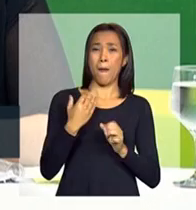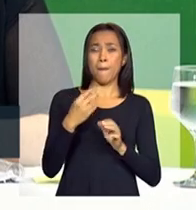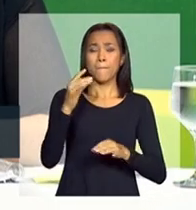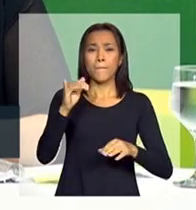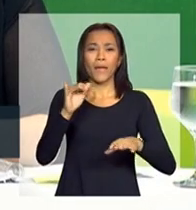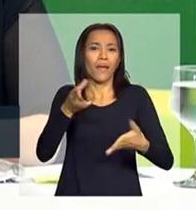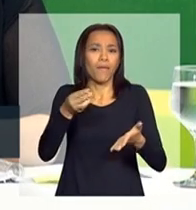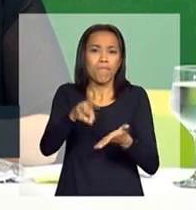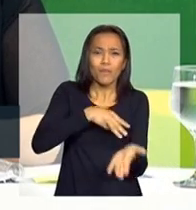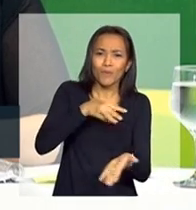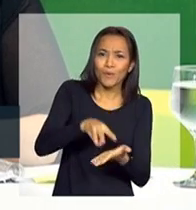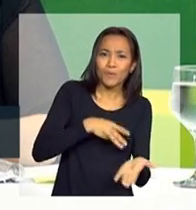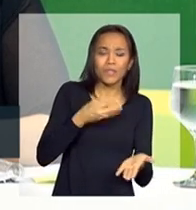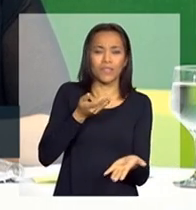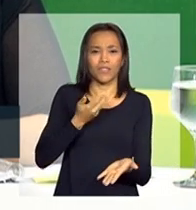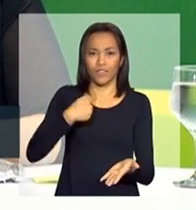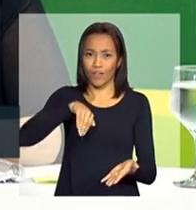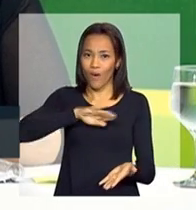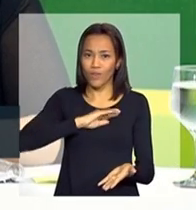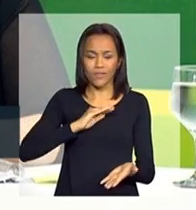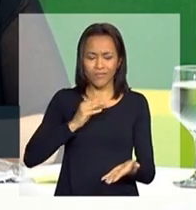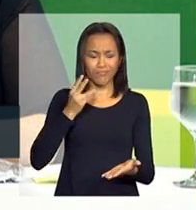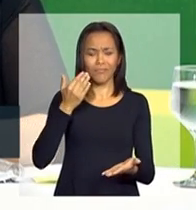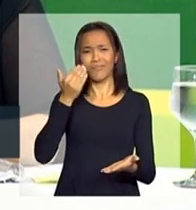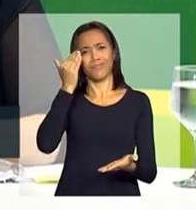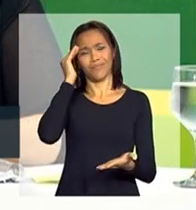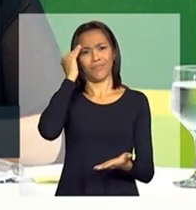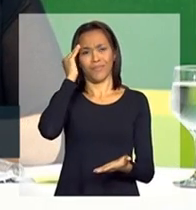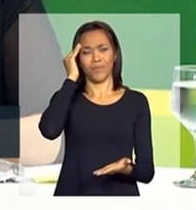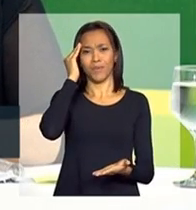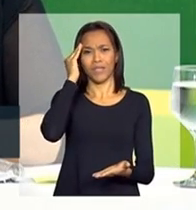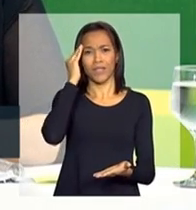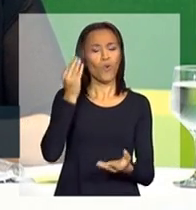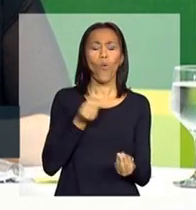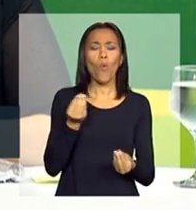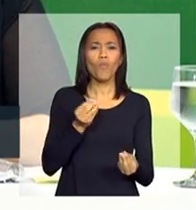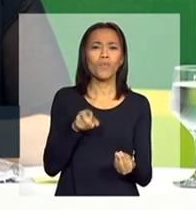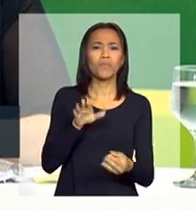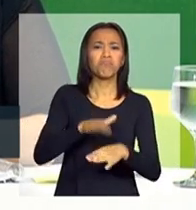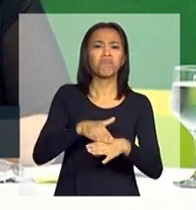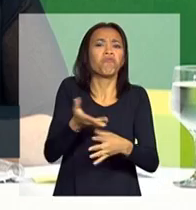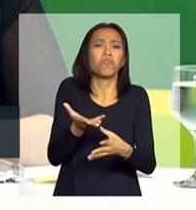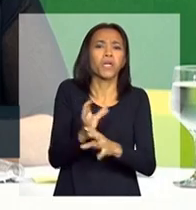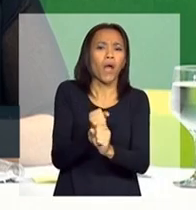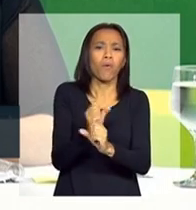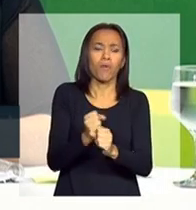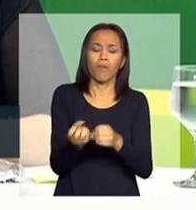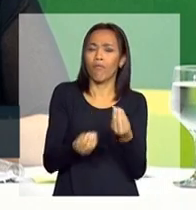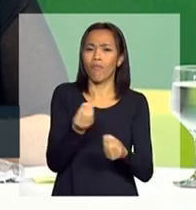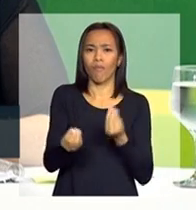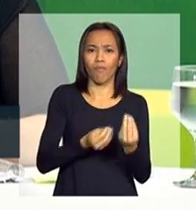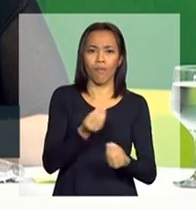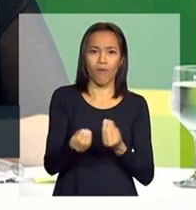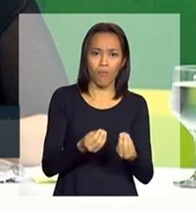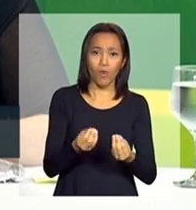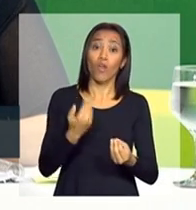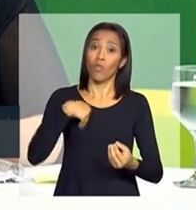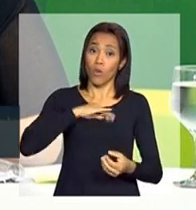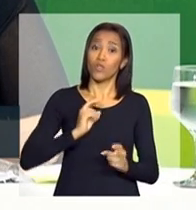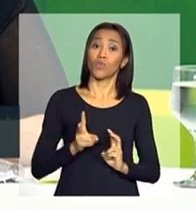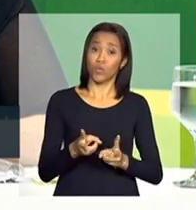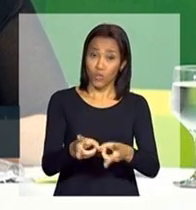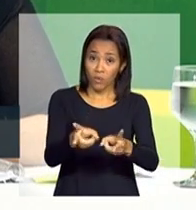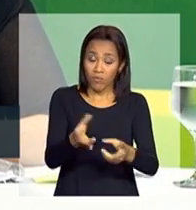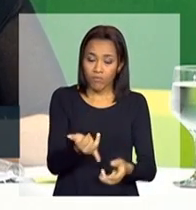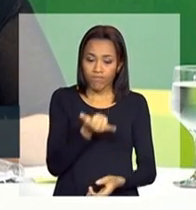sequer nós conseguimos entender como foram calculadas então também continuamos muito